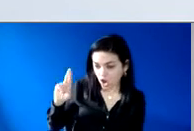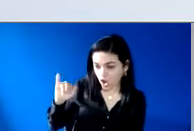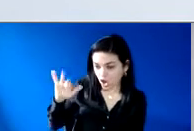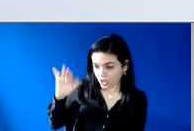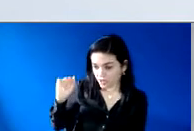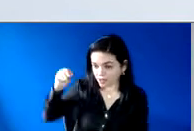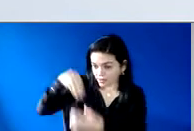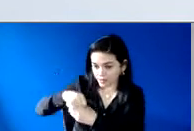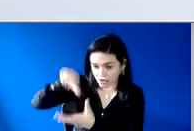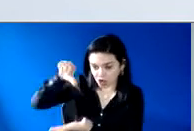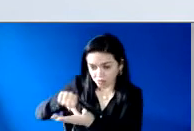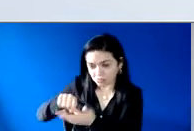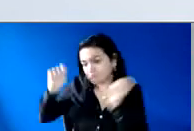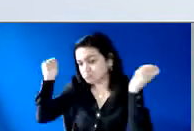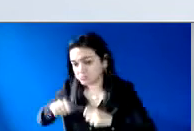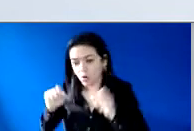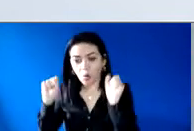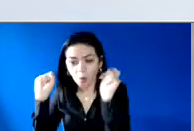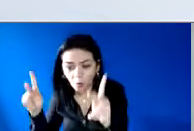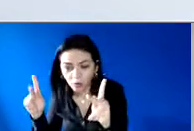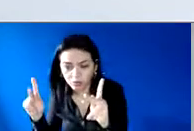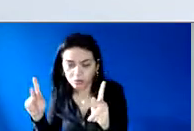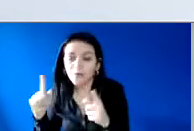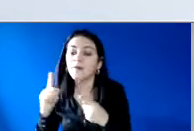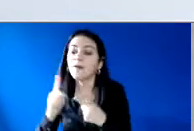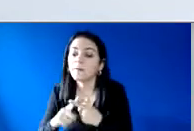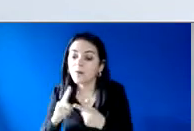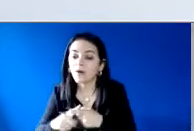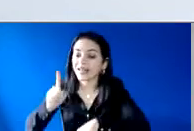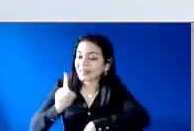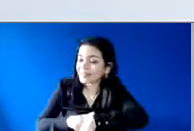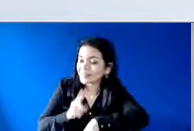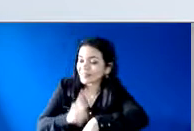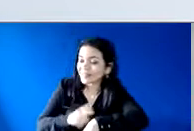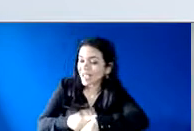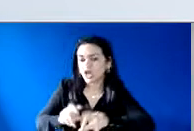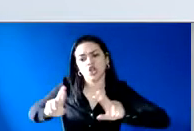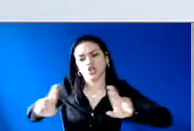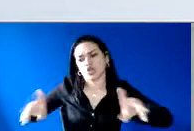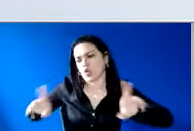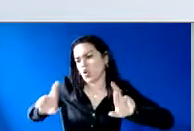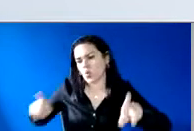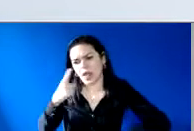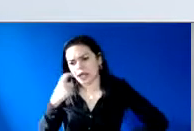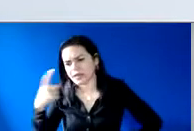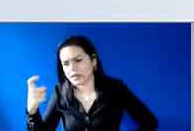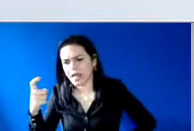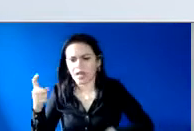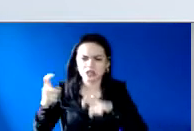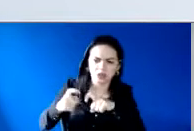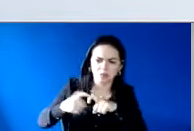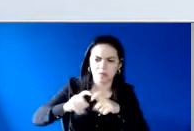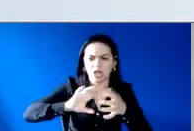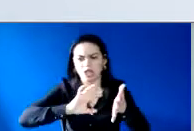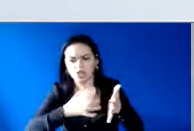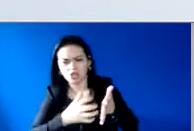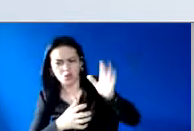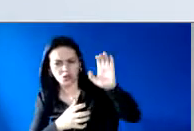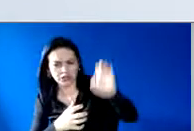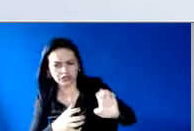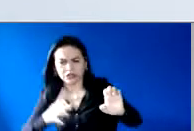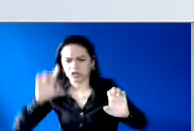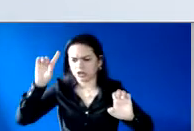cloroquina. Por quê? Porque naquele momento não interessava se o médico era de esquerda ou de direita, se o médico